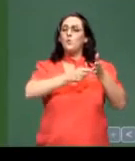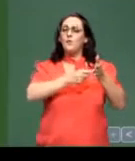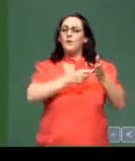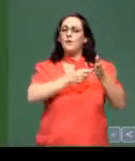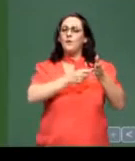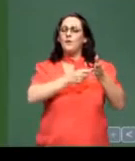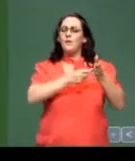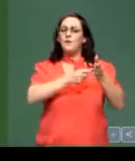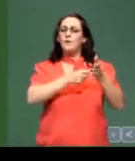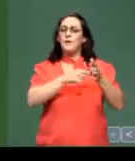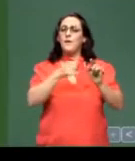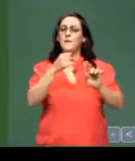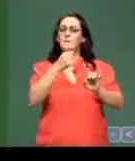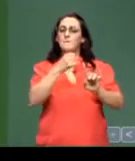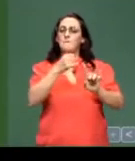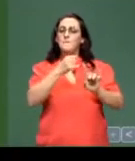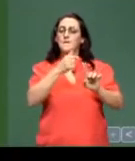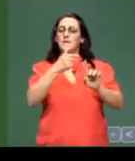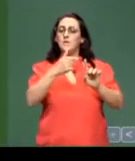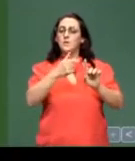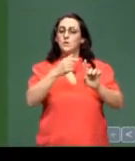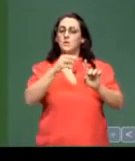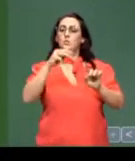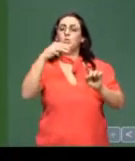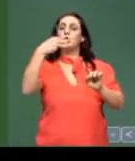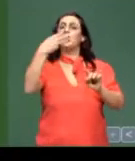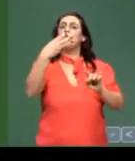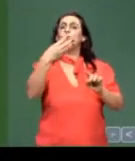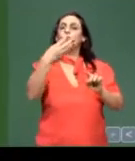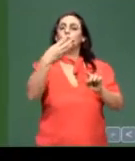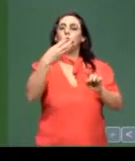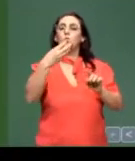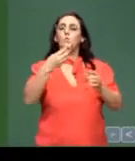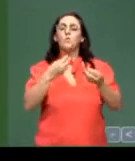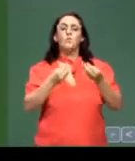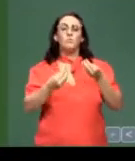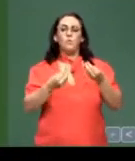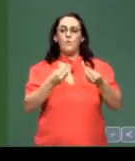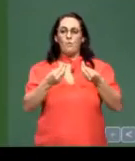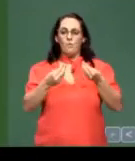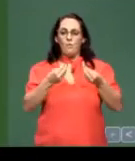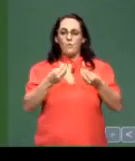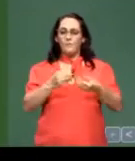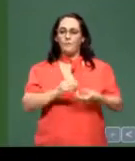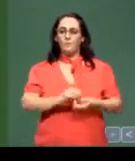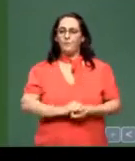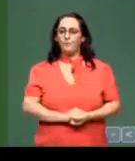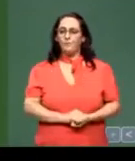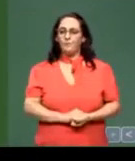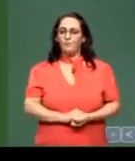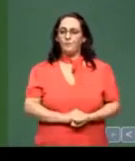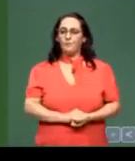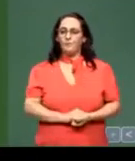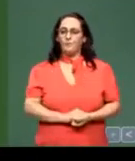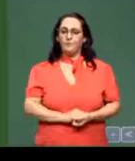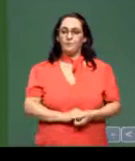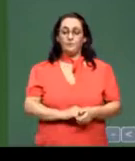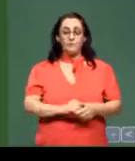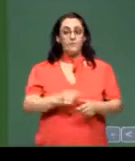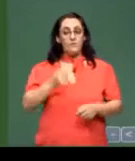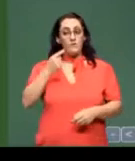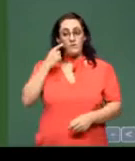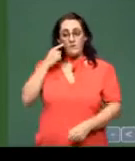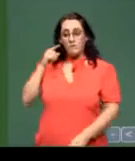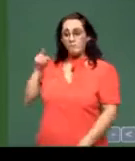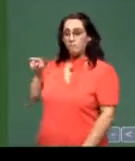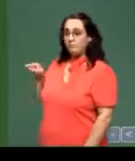2 ao cubo? Primeiro sinal, né? Menos 2, vamos fazer no cantinho aqui, ó. Menos